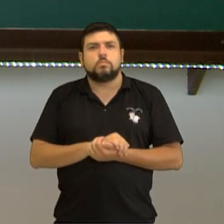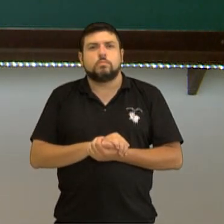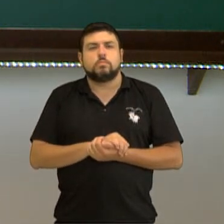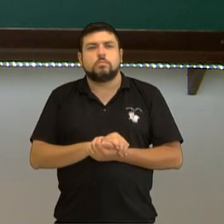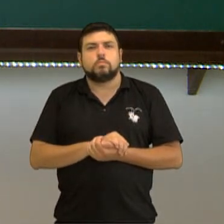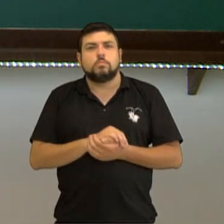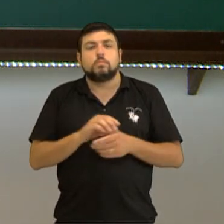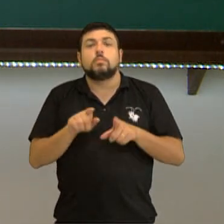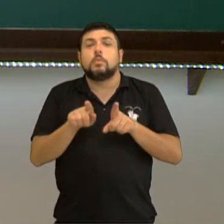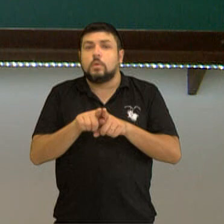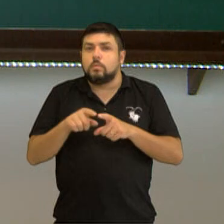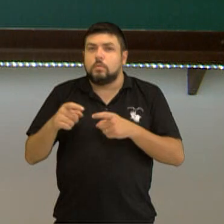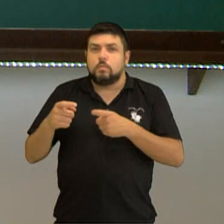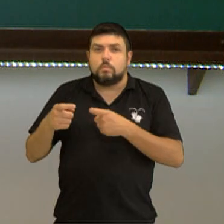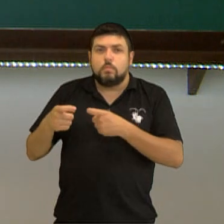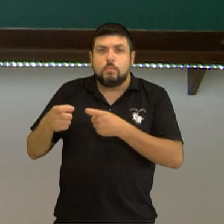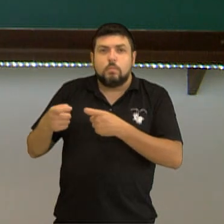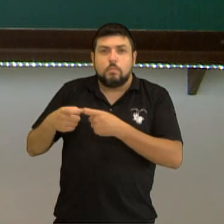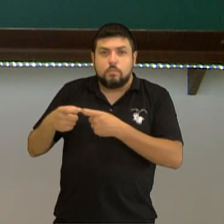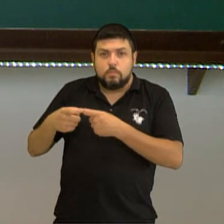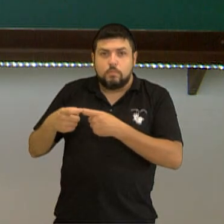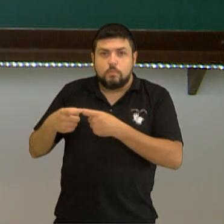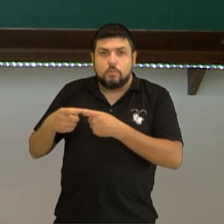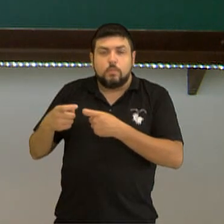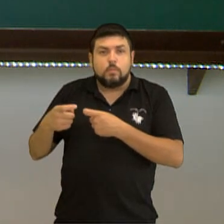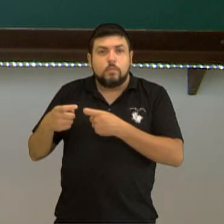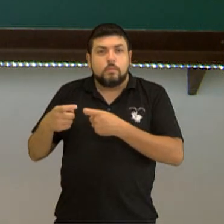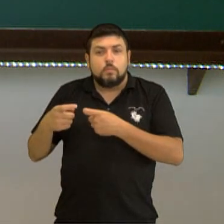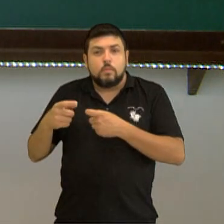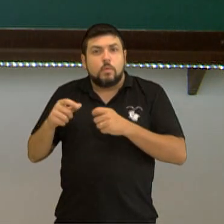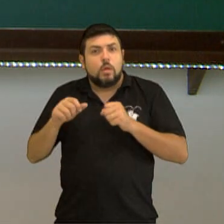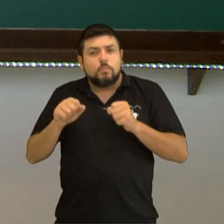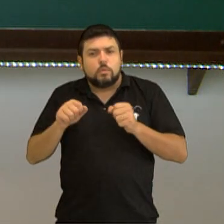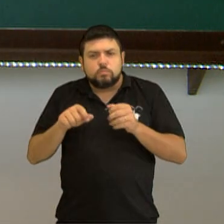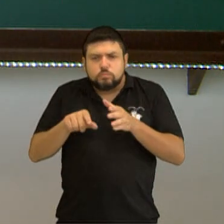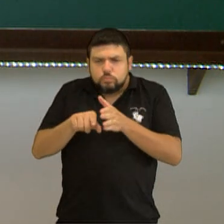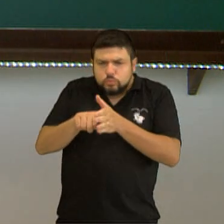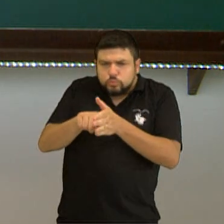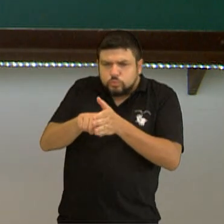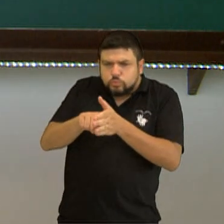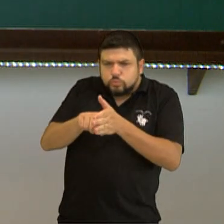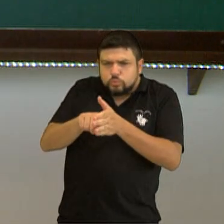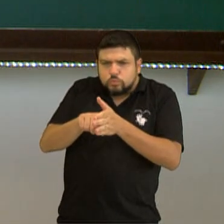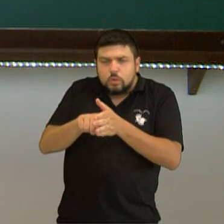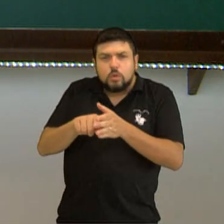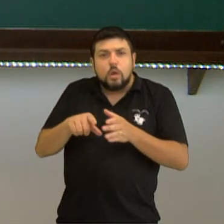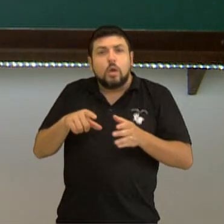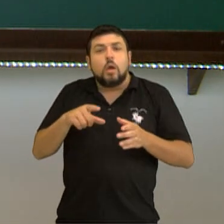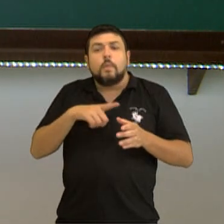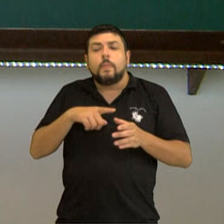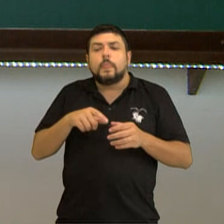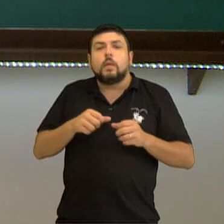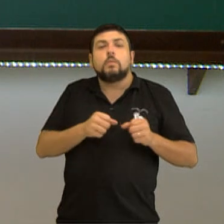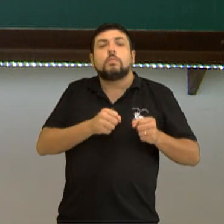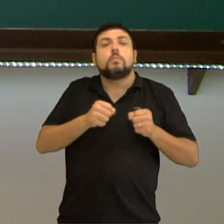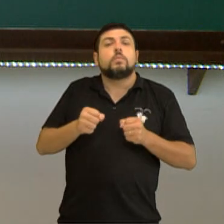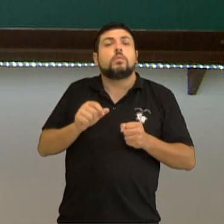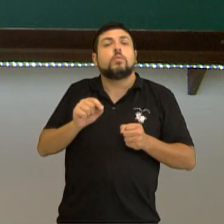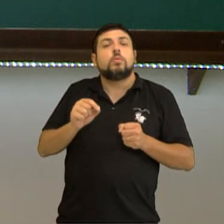como o médico, num consultório, ele tem o poder de descrever qual remédio você vai tomar. O que é melhor para